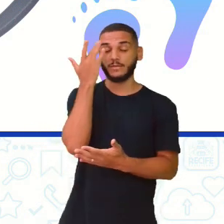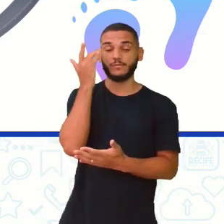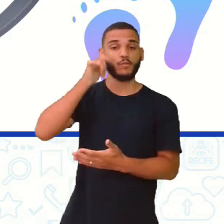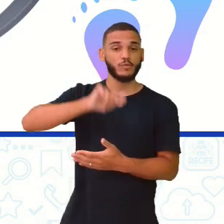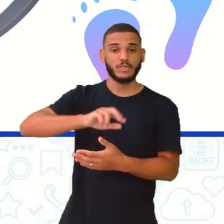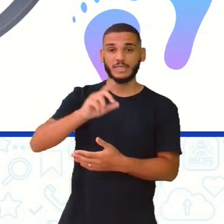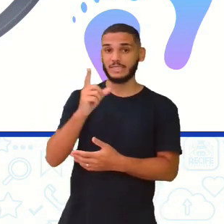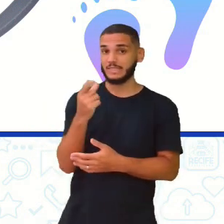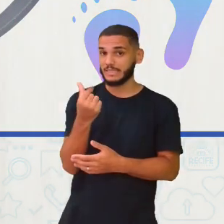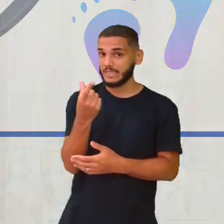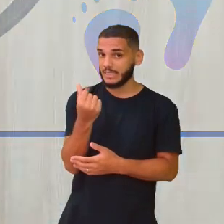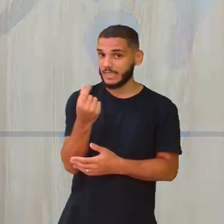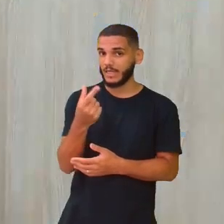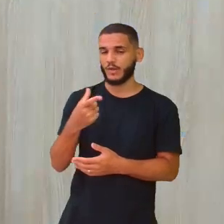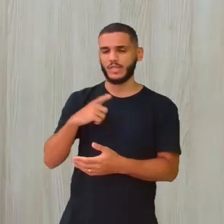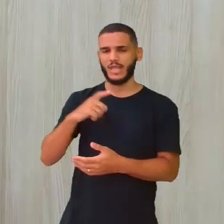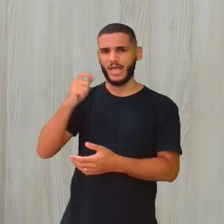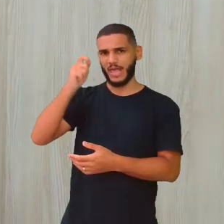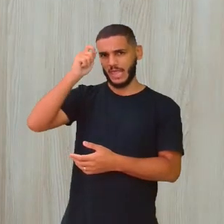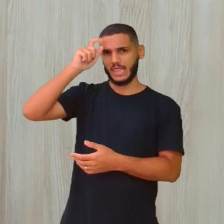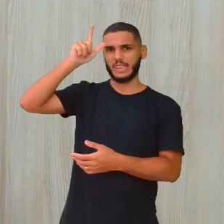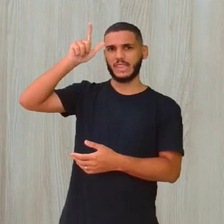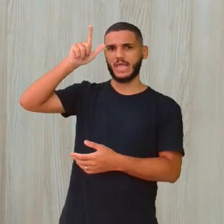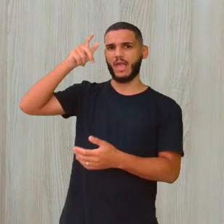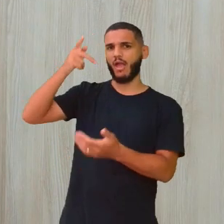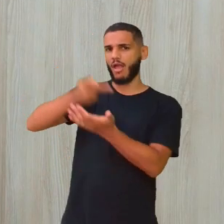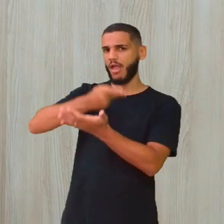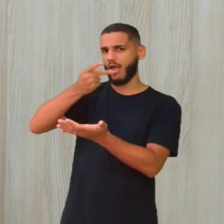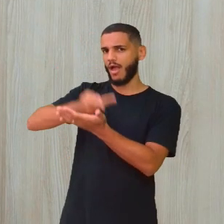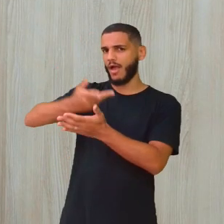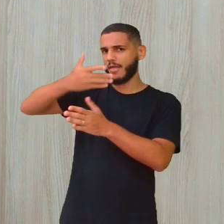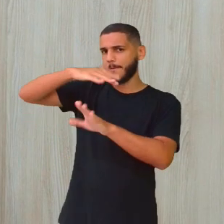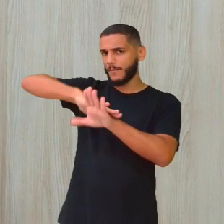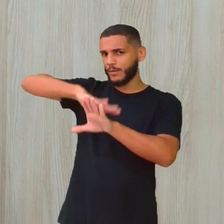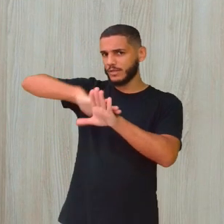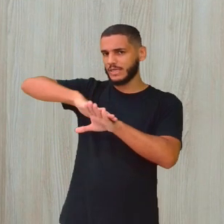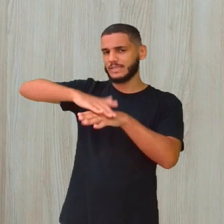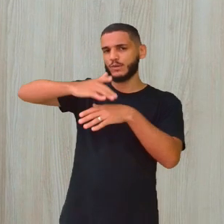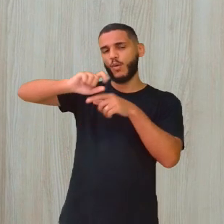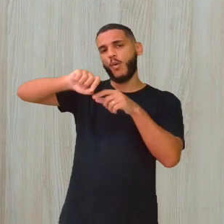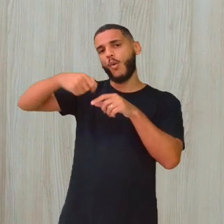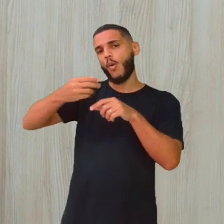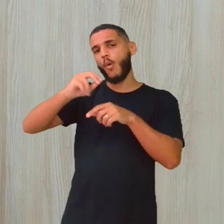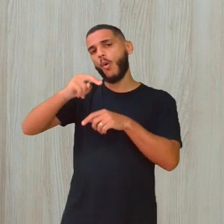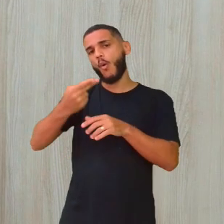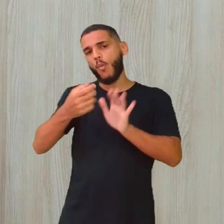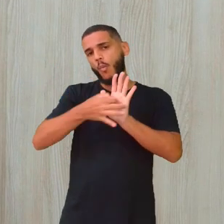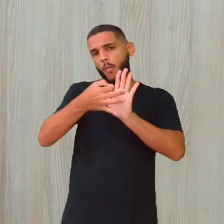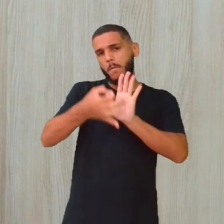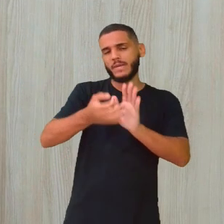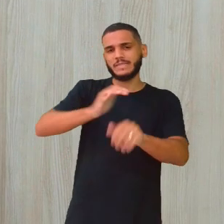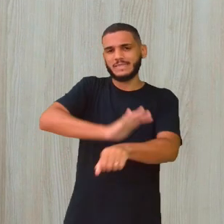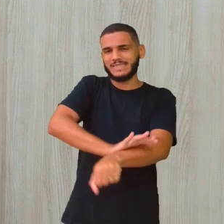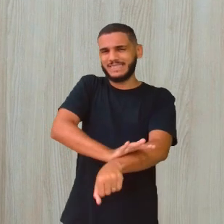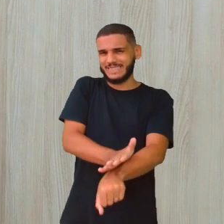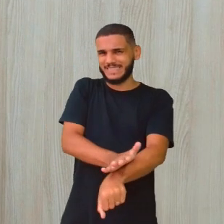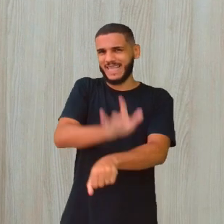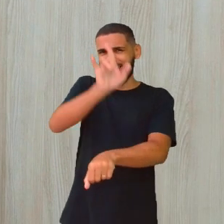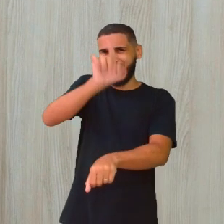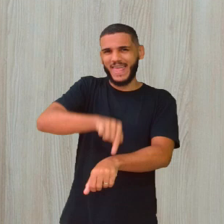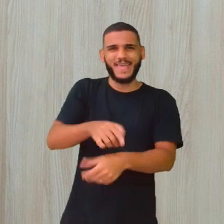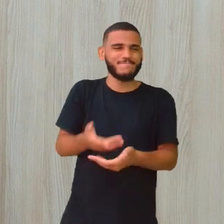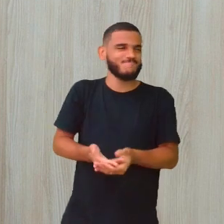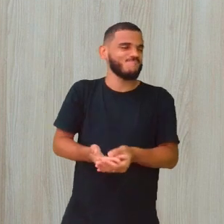dinheiro perpetuando ideias. Ou discursos racistas, soa